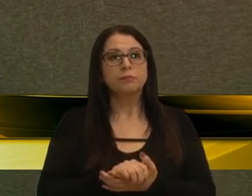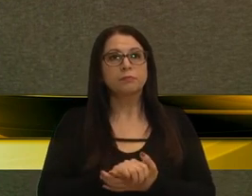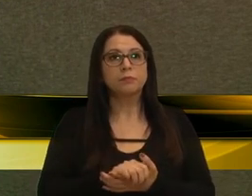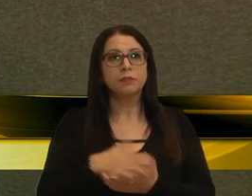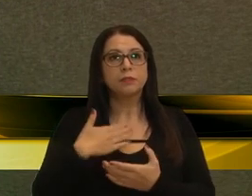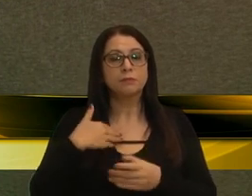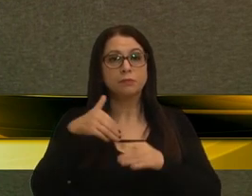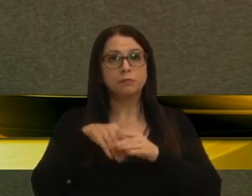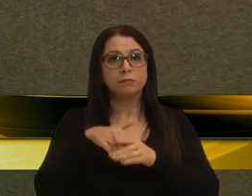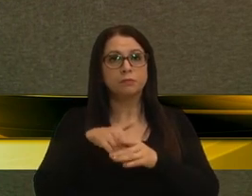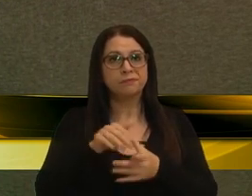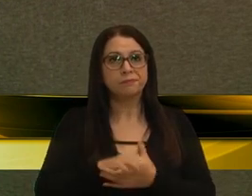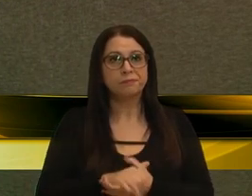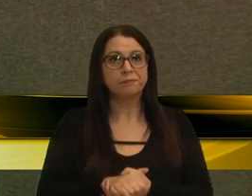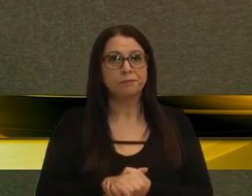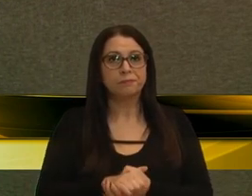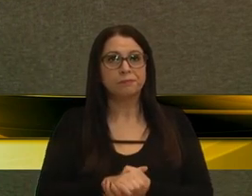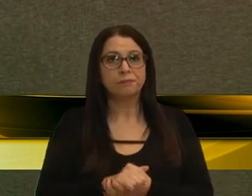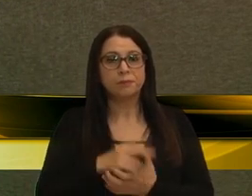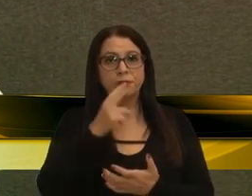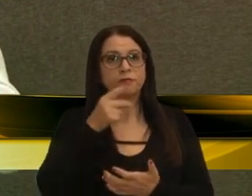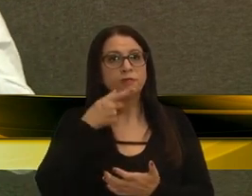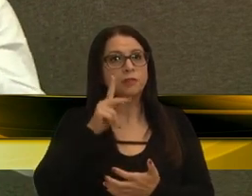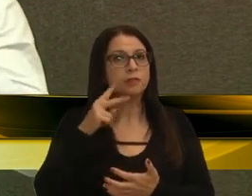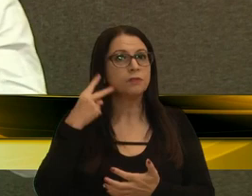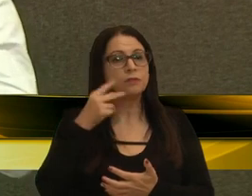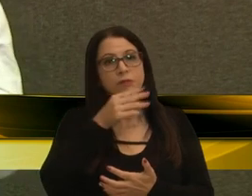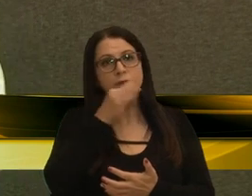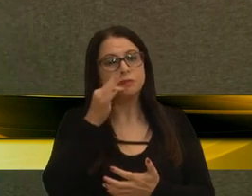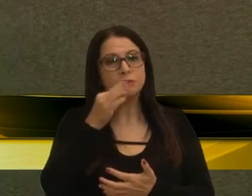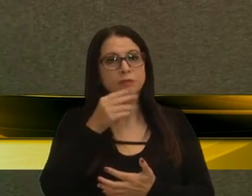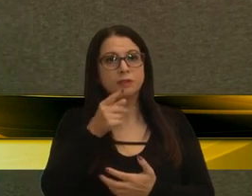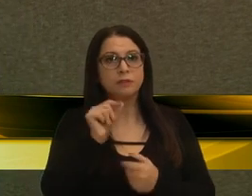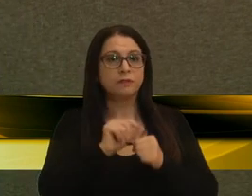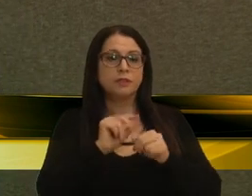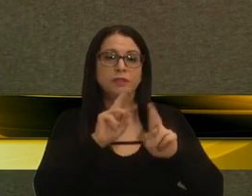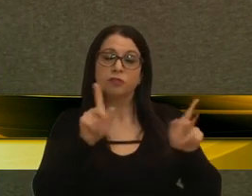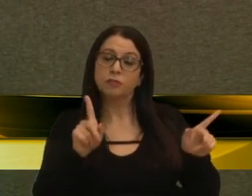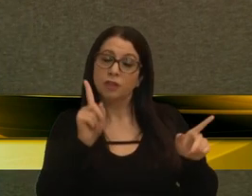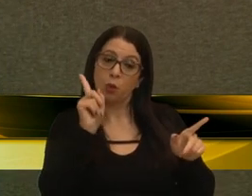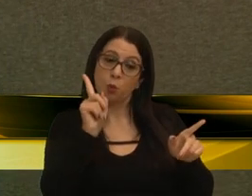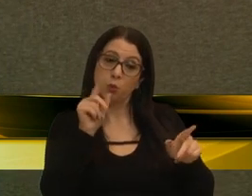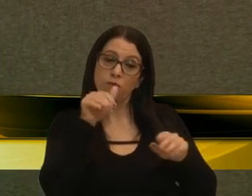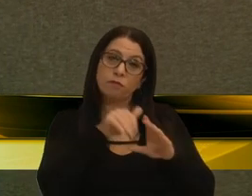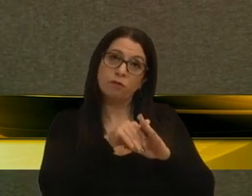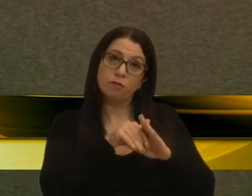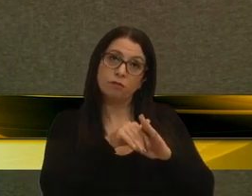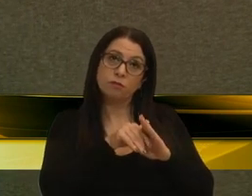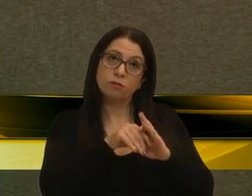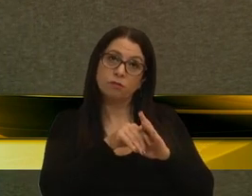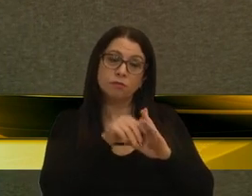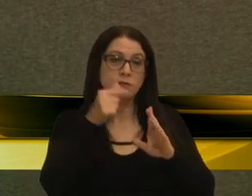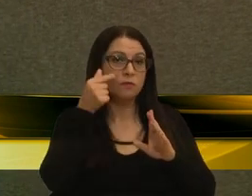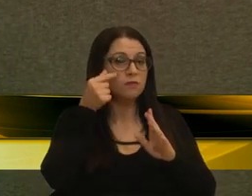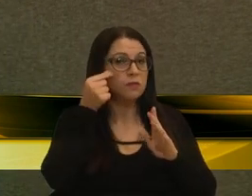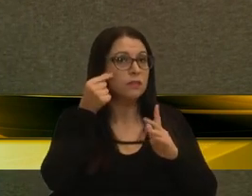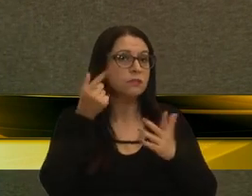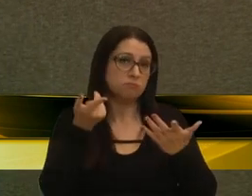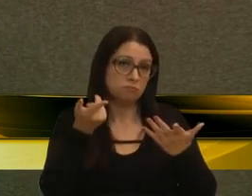o meu voto como eu dizia pra vereador e tatiane não vai fazer diferença é o voto do vereador fabrício mas